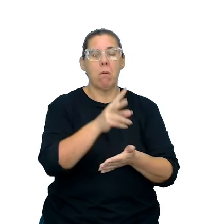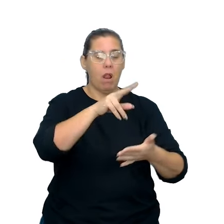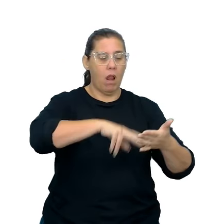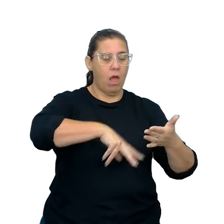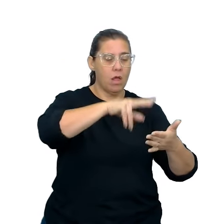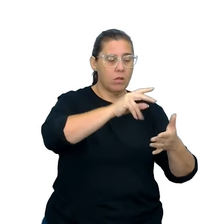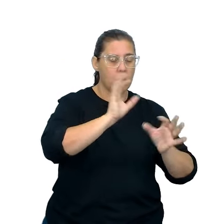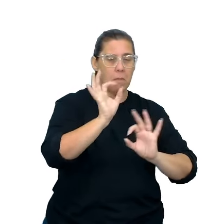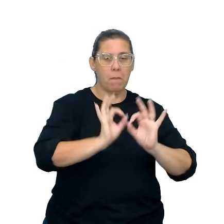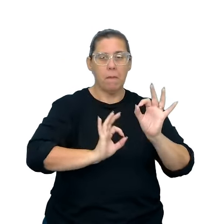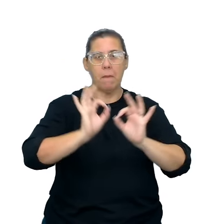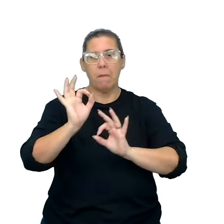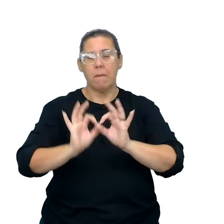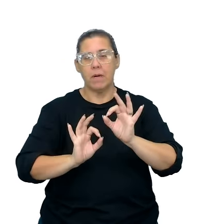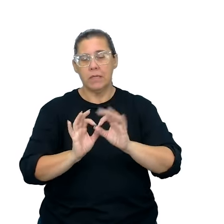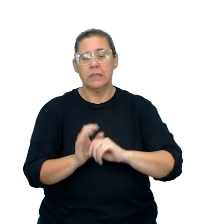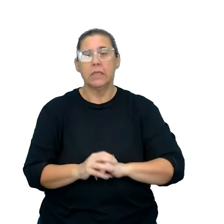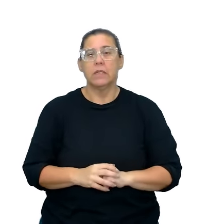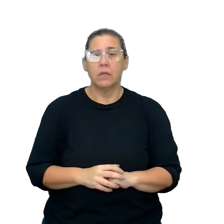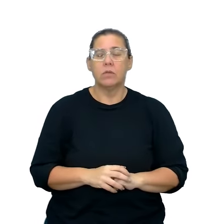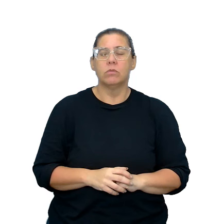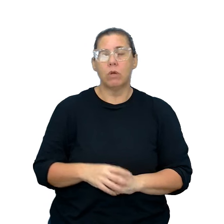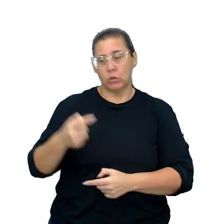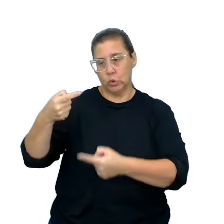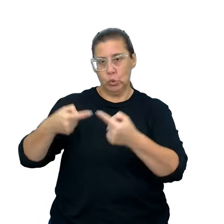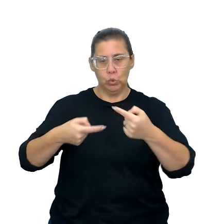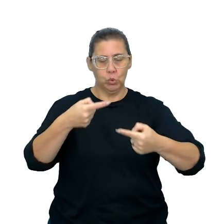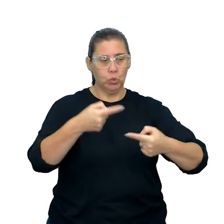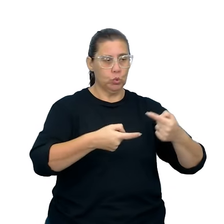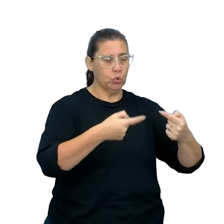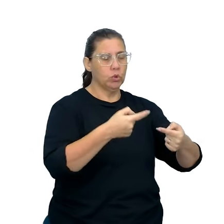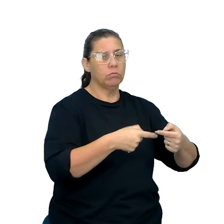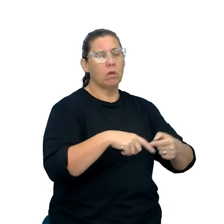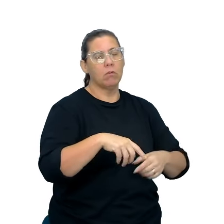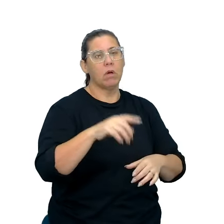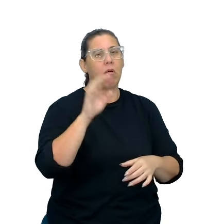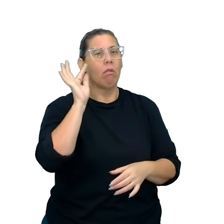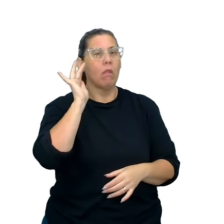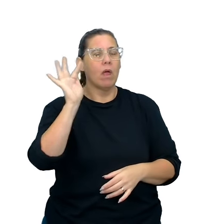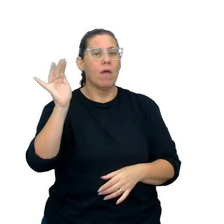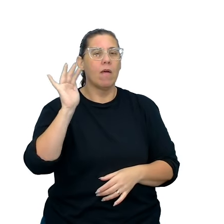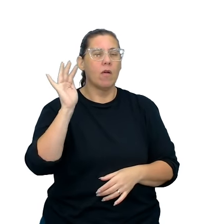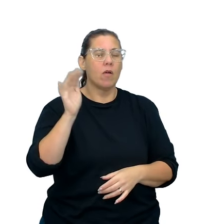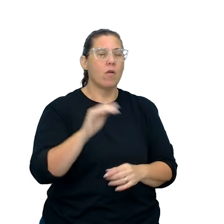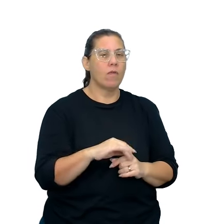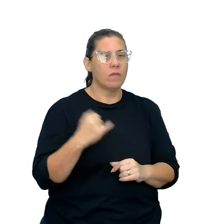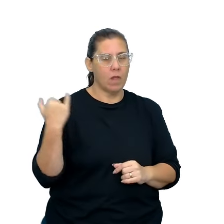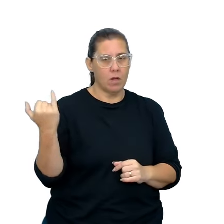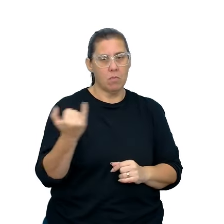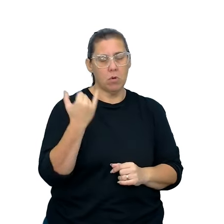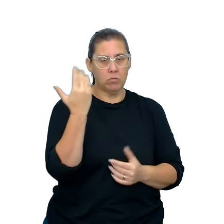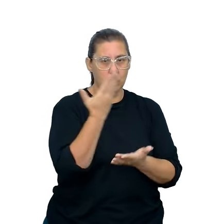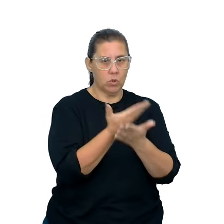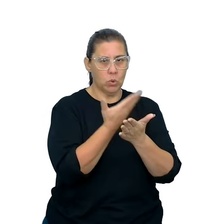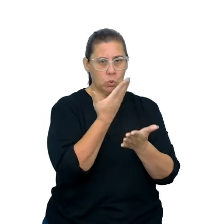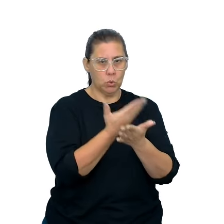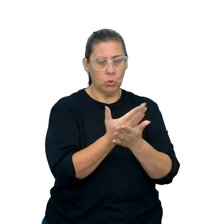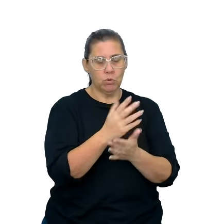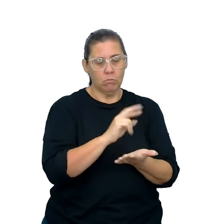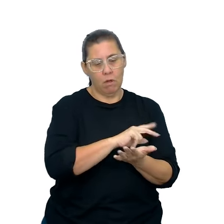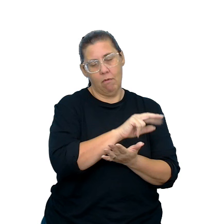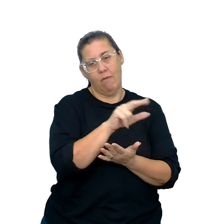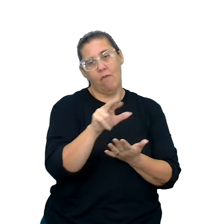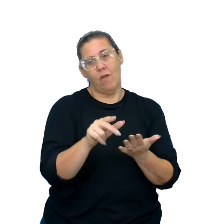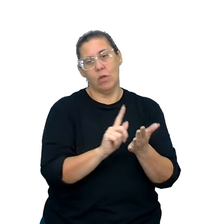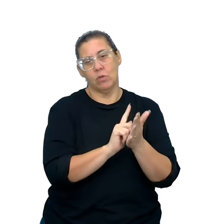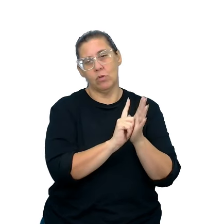de produção dos nossos estudantes, discutimos os aspectos teóricos acerca da relevância dos estudos desses variados